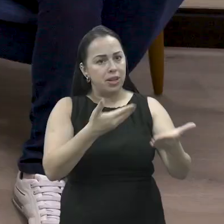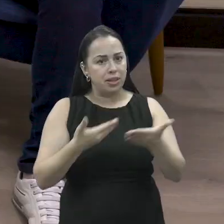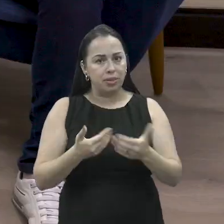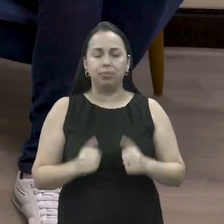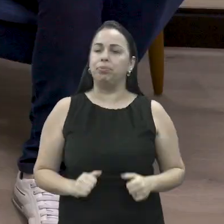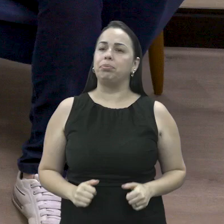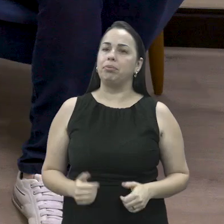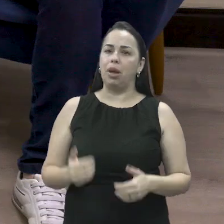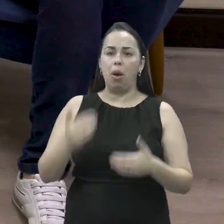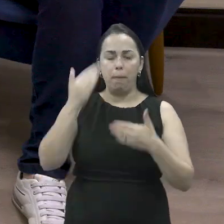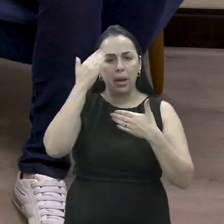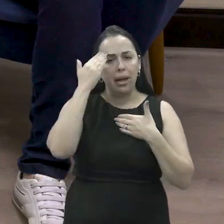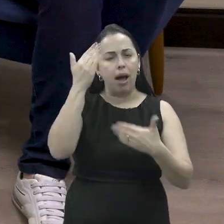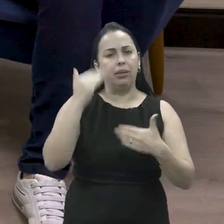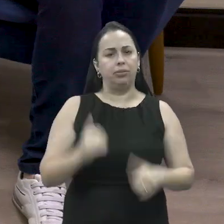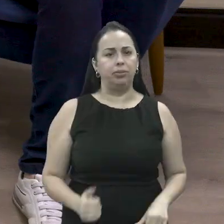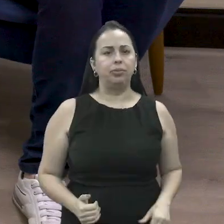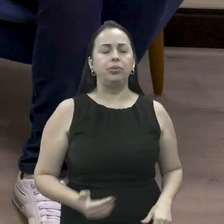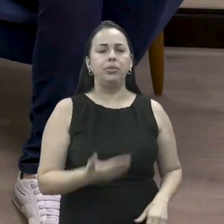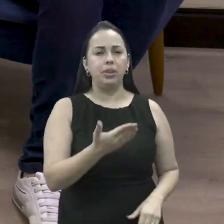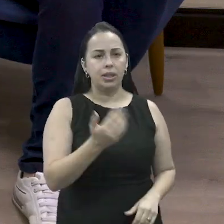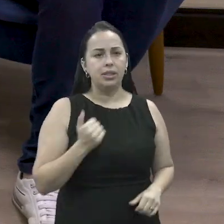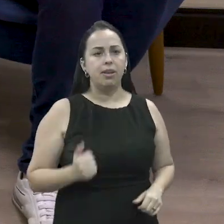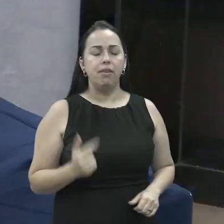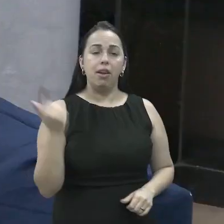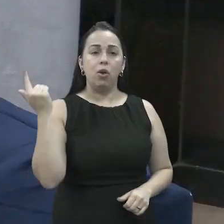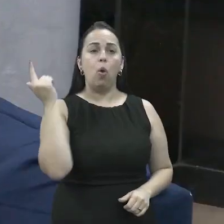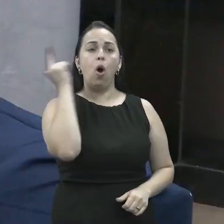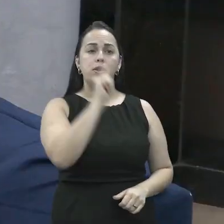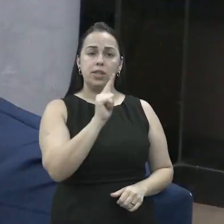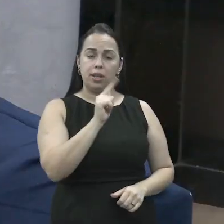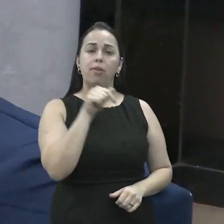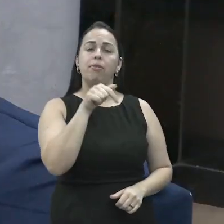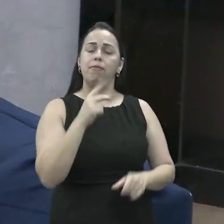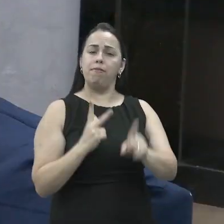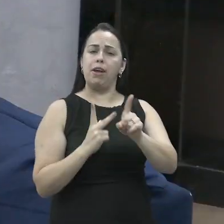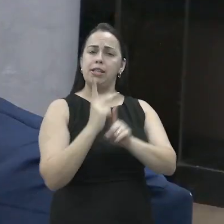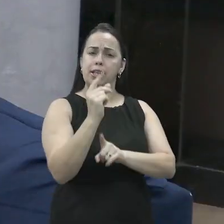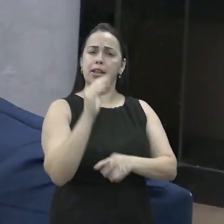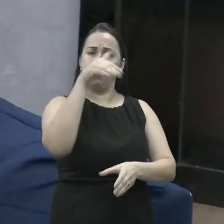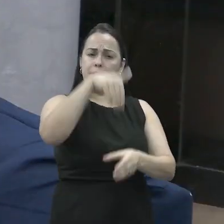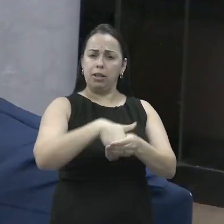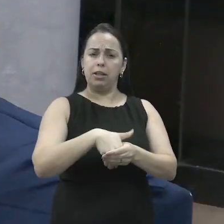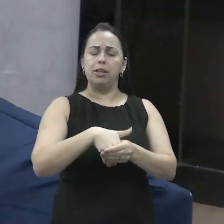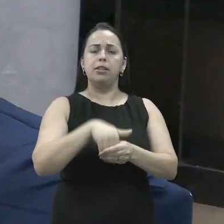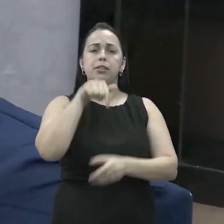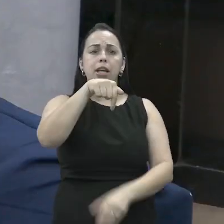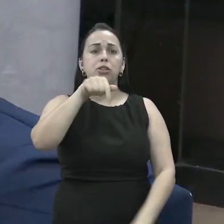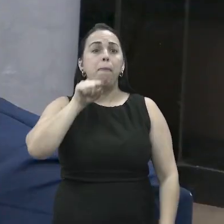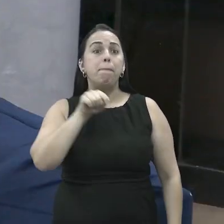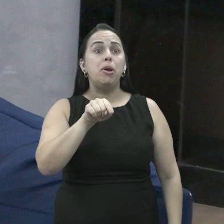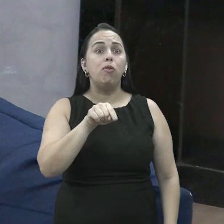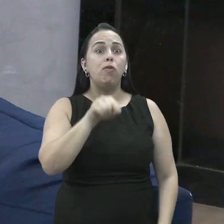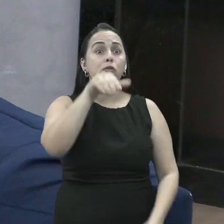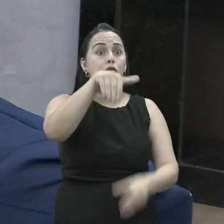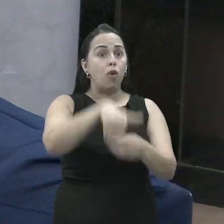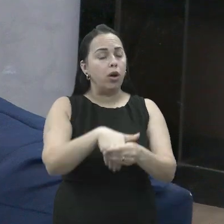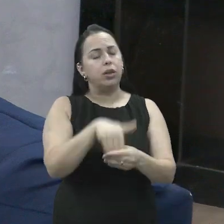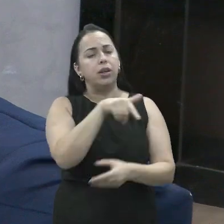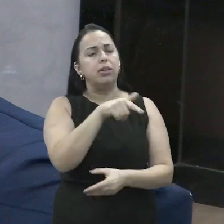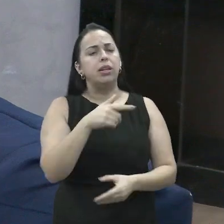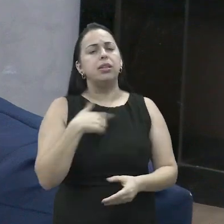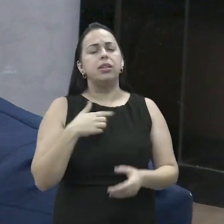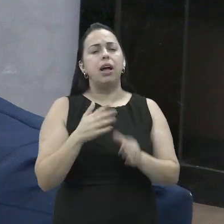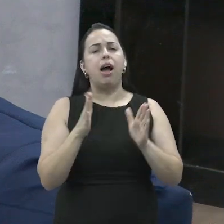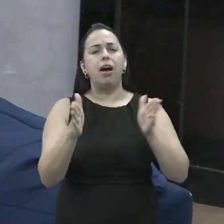Democrático. Bem-vindo, vereador. Obrigado, agradeço. O senhor foi eleito com mais de 7.000 votos, e chega ao seu 3º mandato.